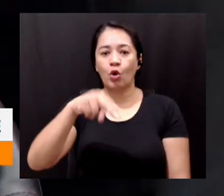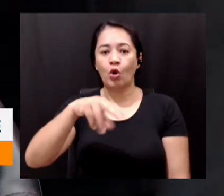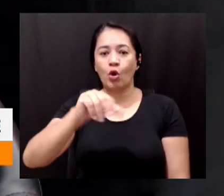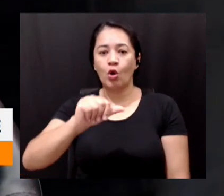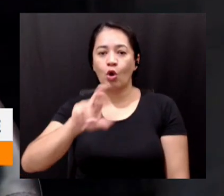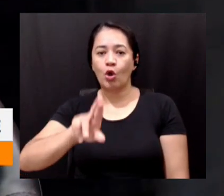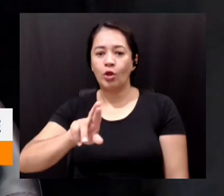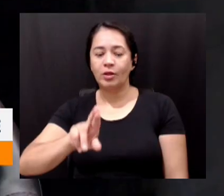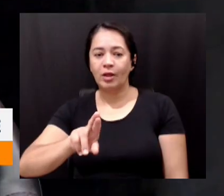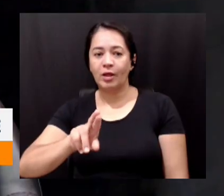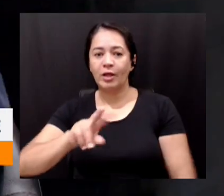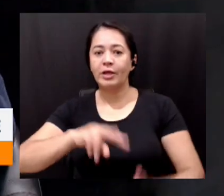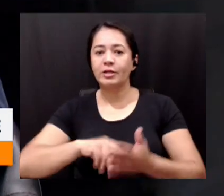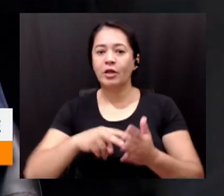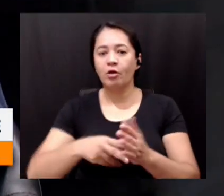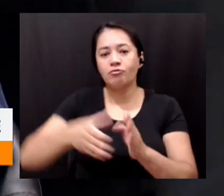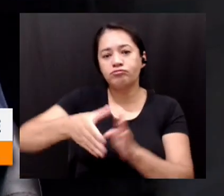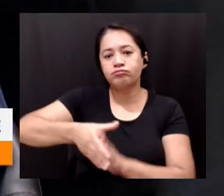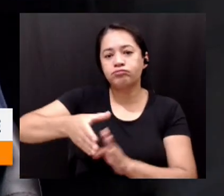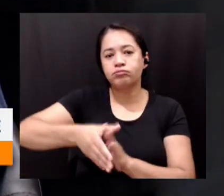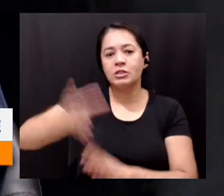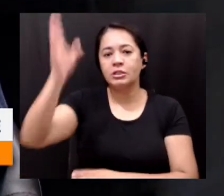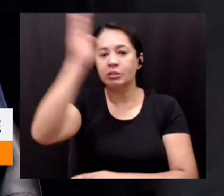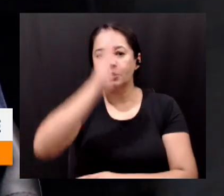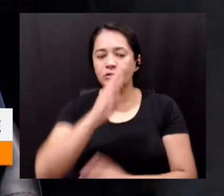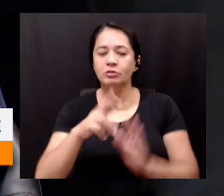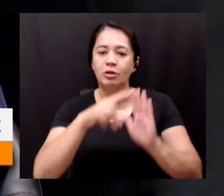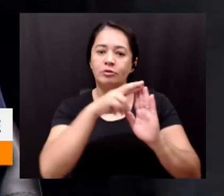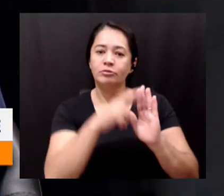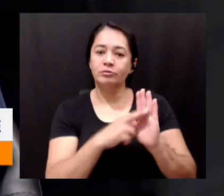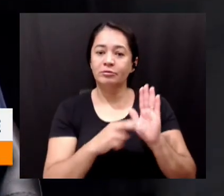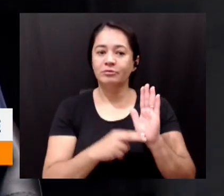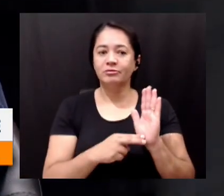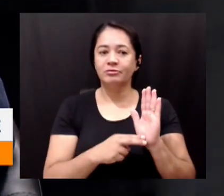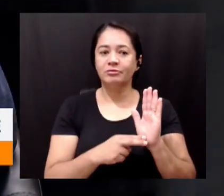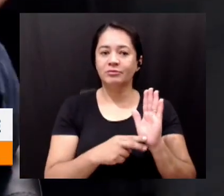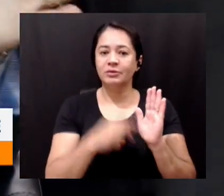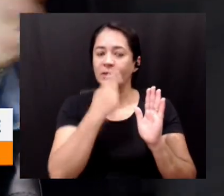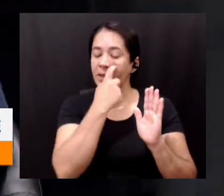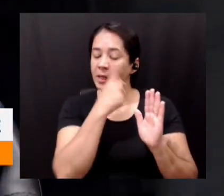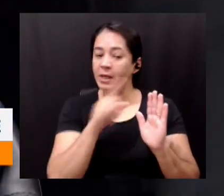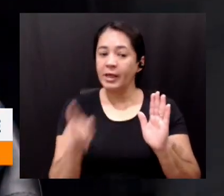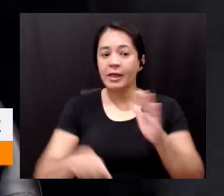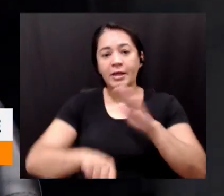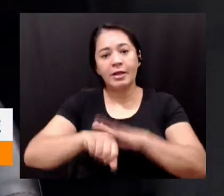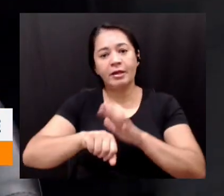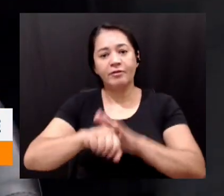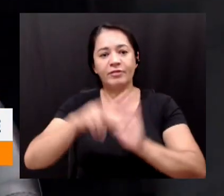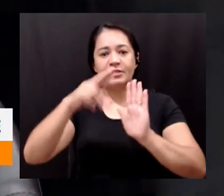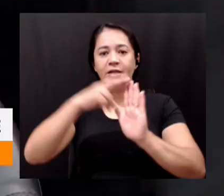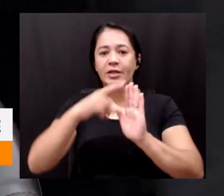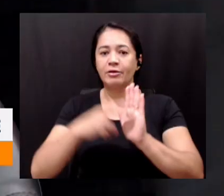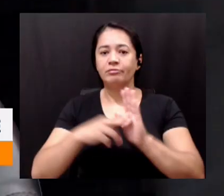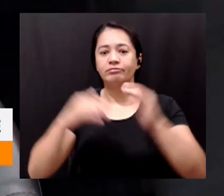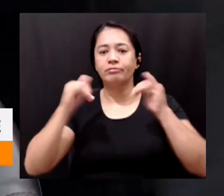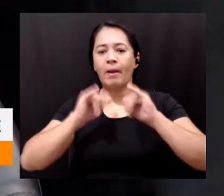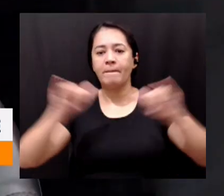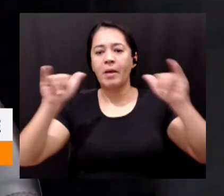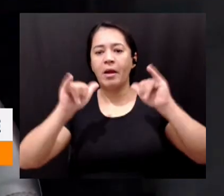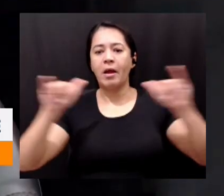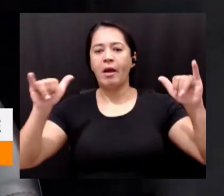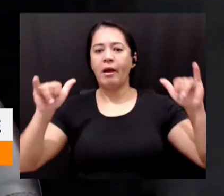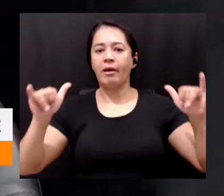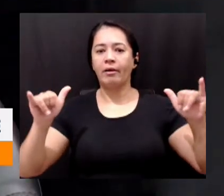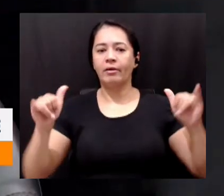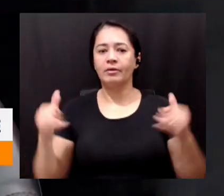de Autorregulamentação. E foi o CONAR que regulamentou essa questão da publicidade para o tabagismo, para